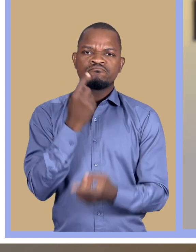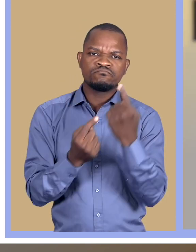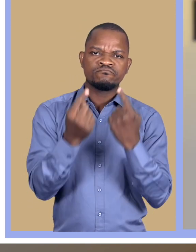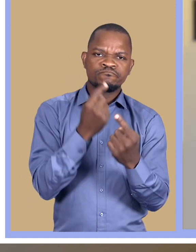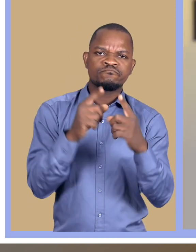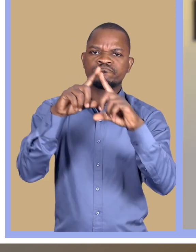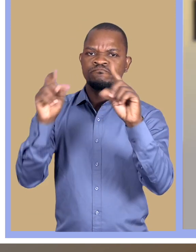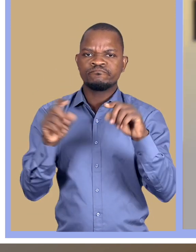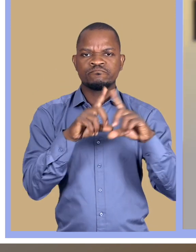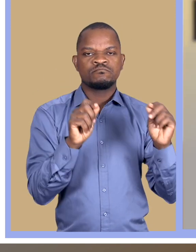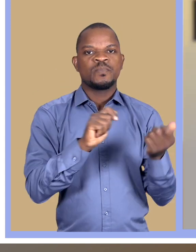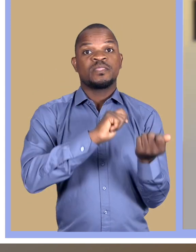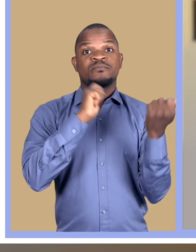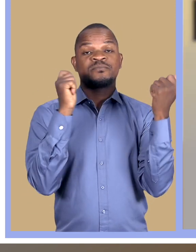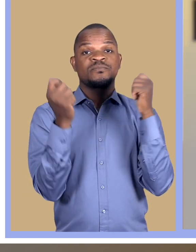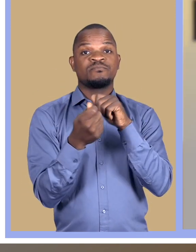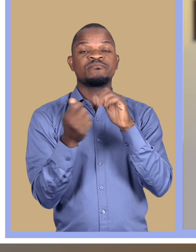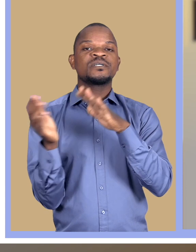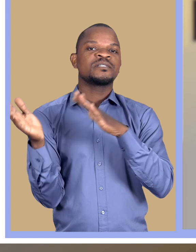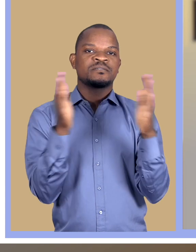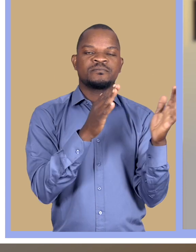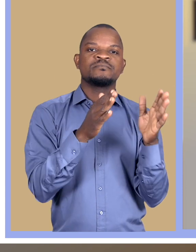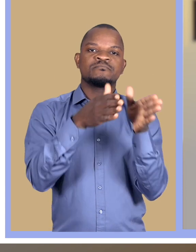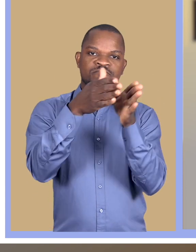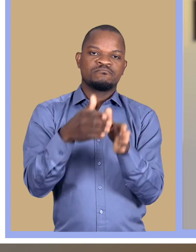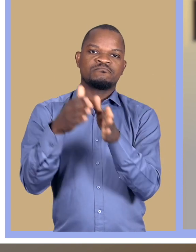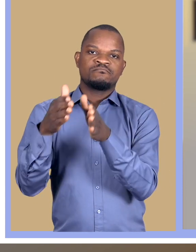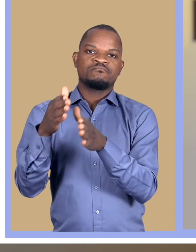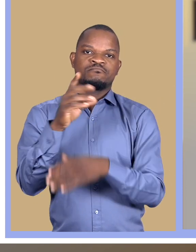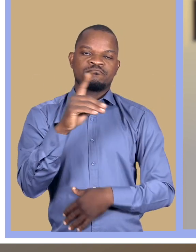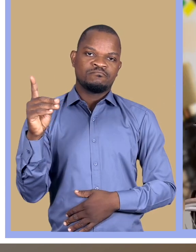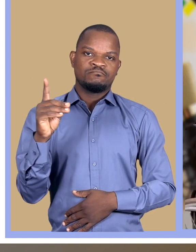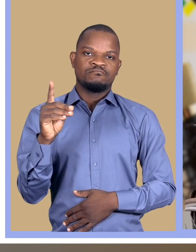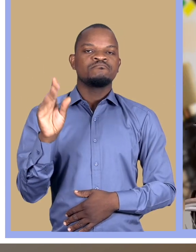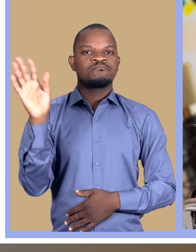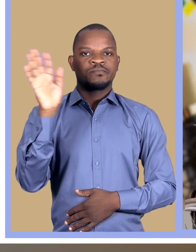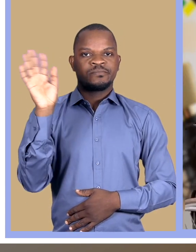às mudanças climáticas para as pessoas com deficiência e não só. E até numa próxima oportunidade.